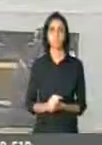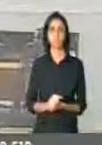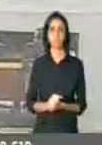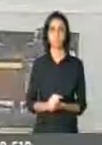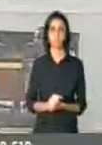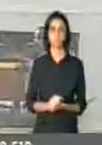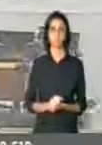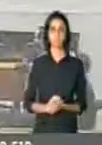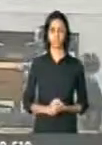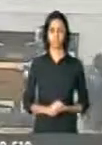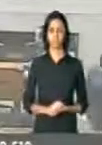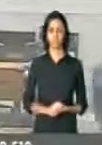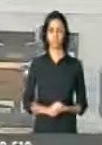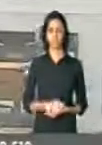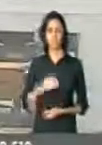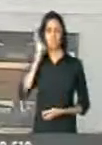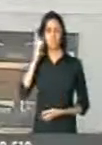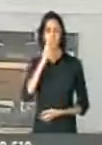Rodrigo Martins, do Piauí.